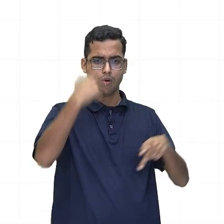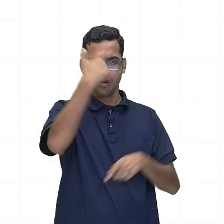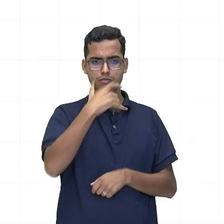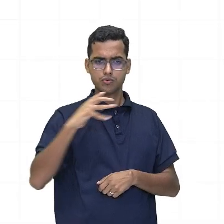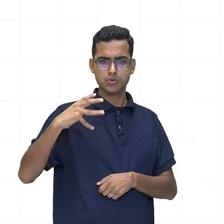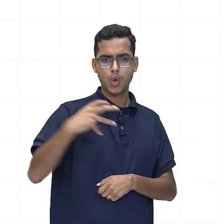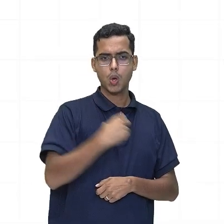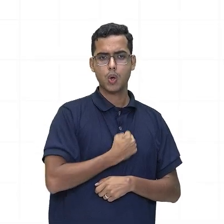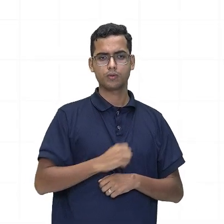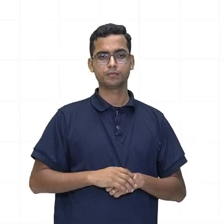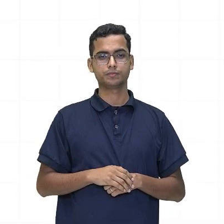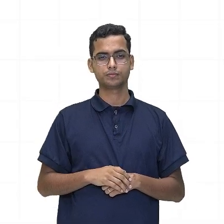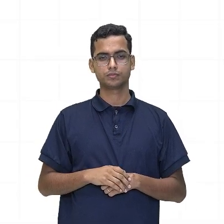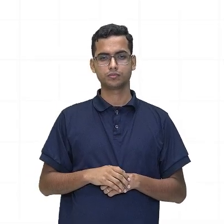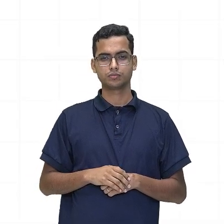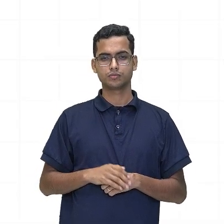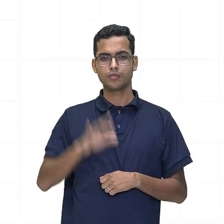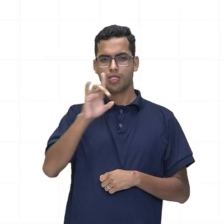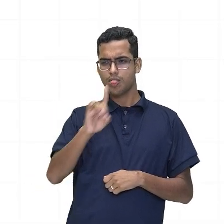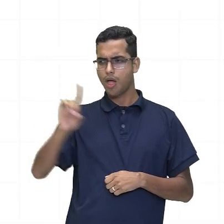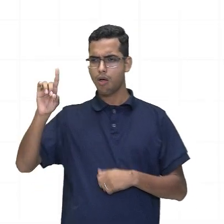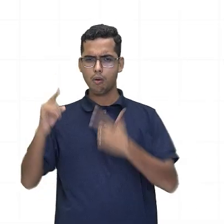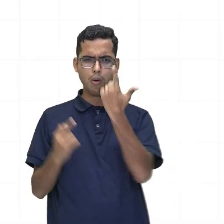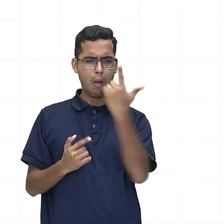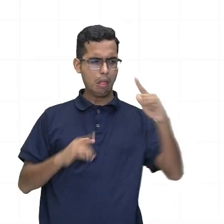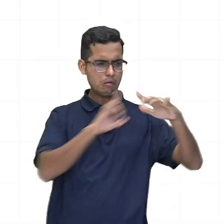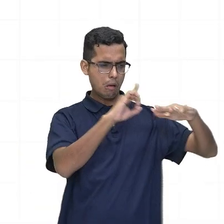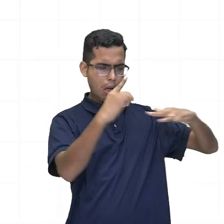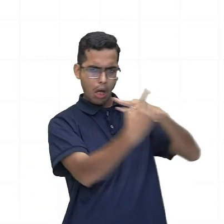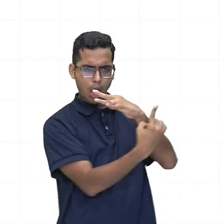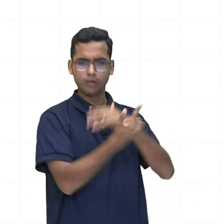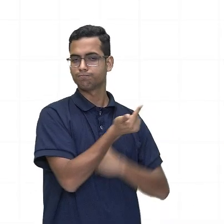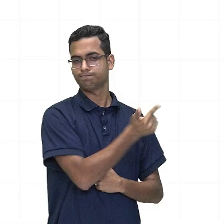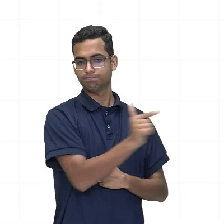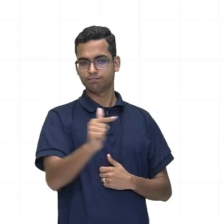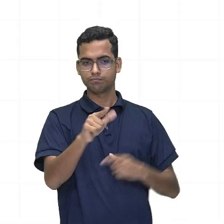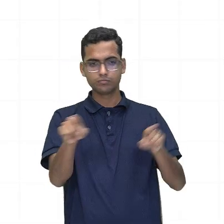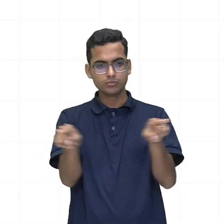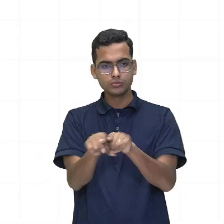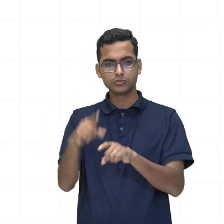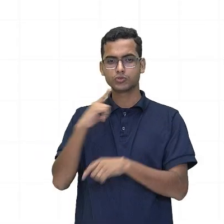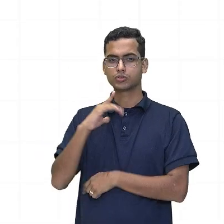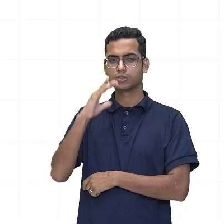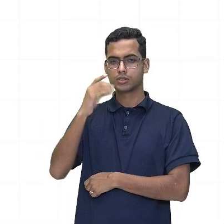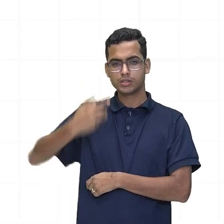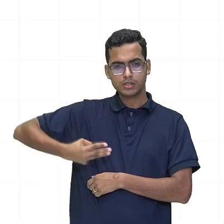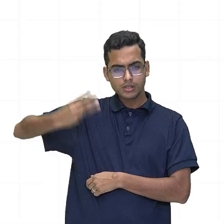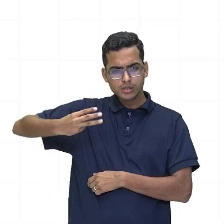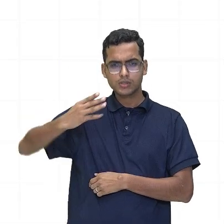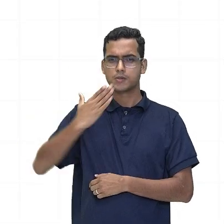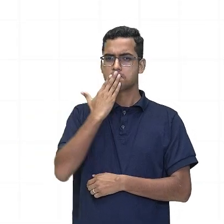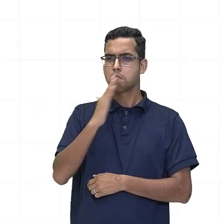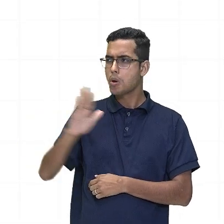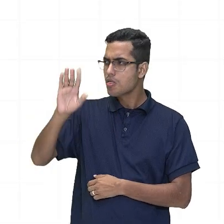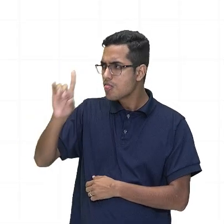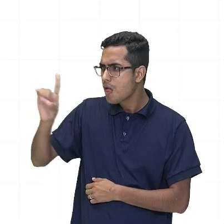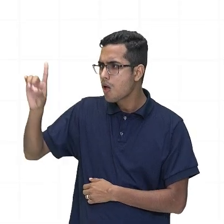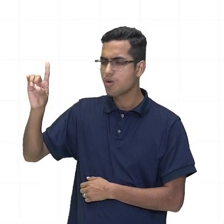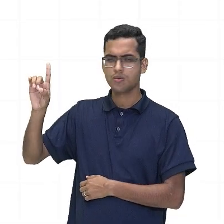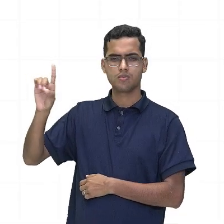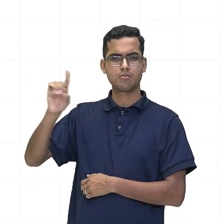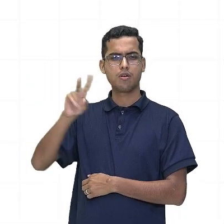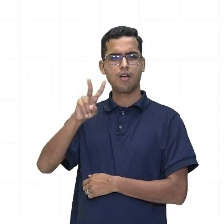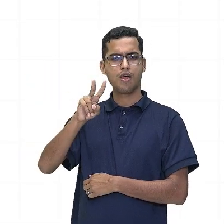mim. Não jurarás no nome de Deus em vão. Lembrarás e respeitarás o dia do Shabat.